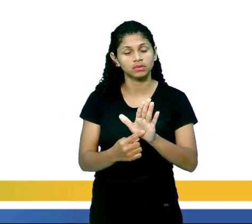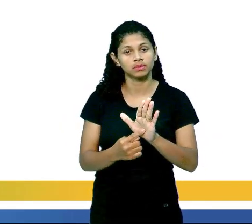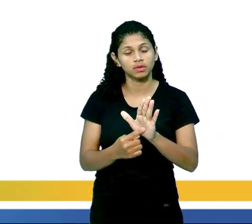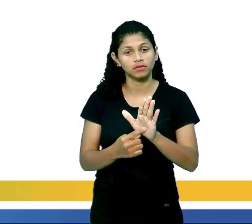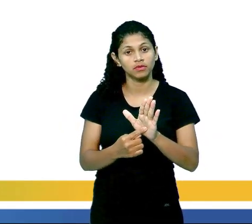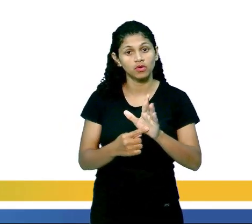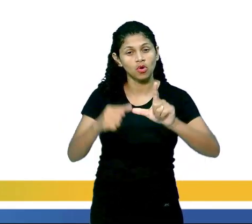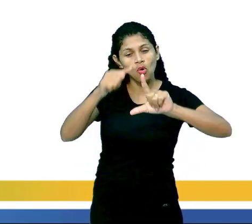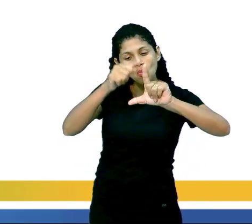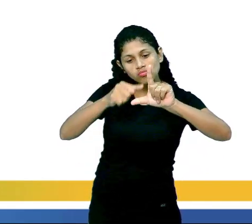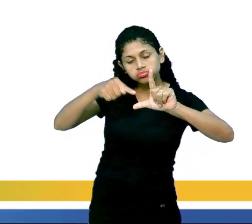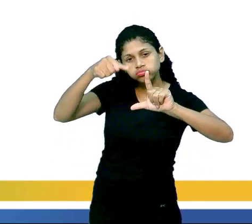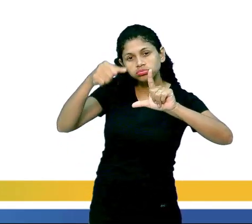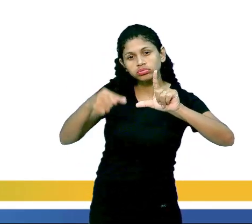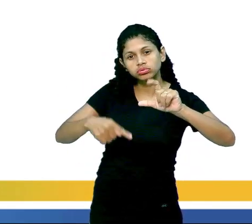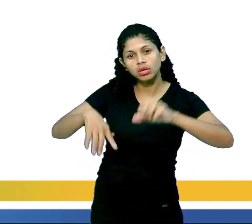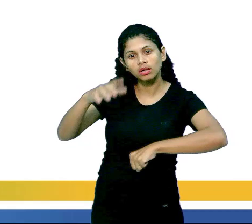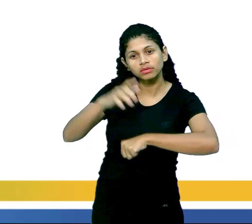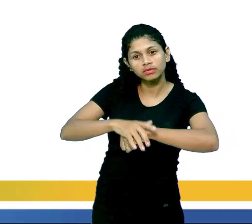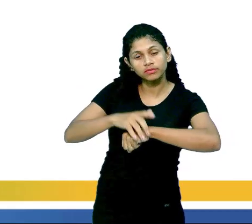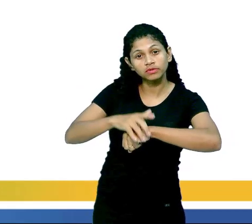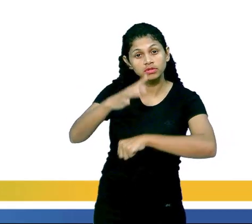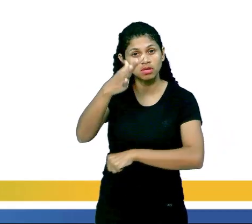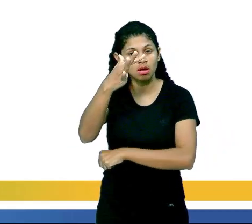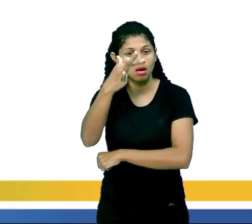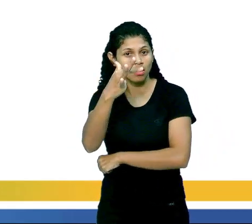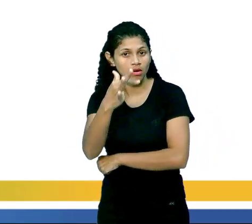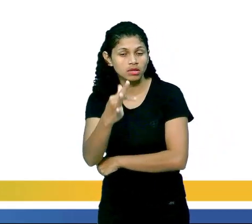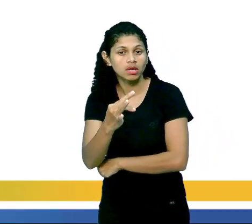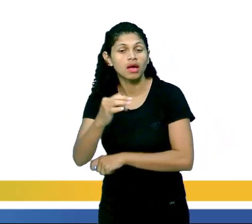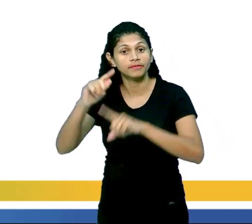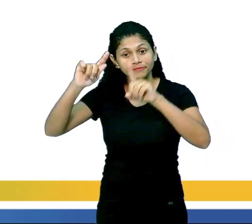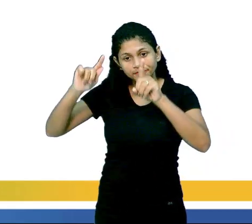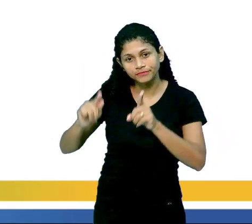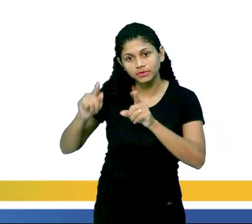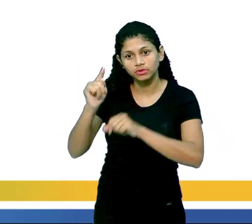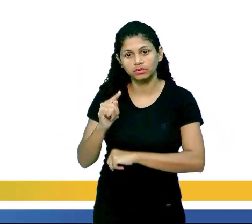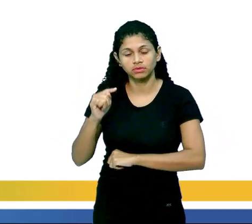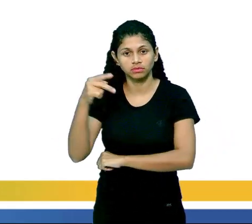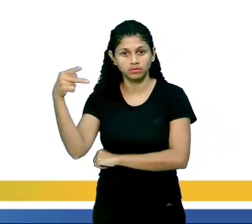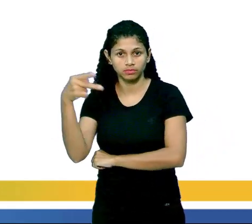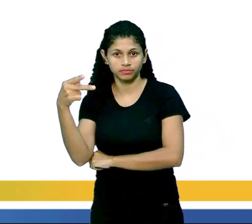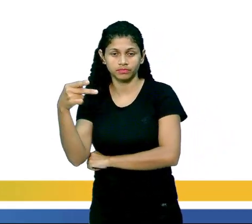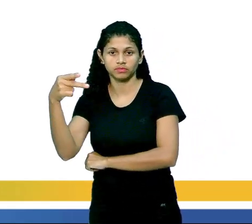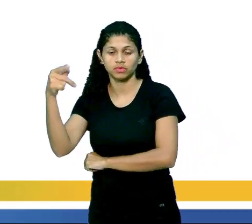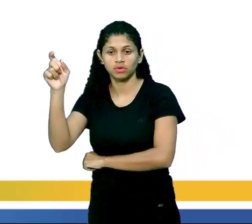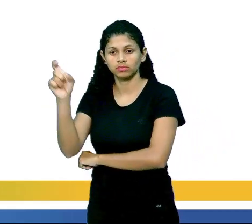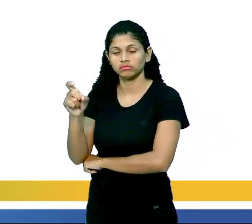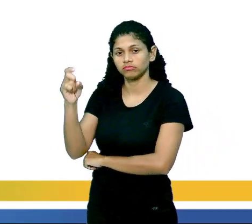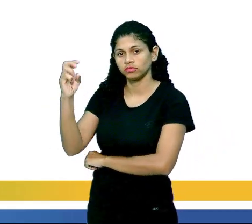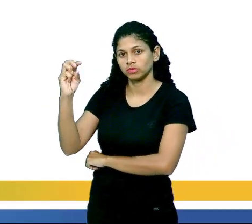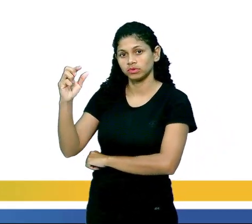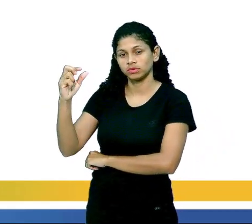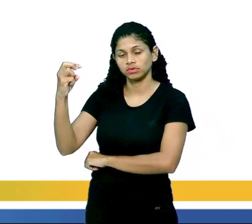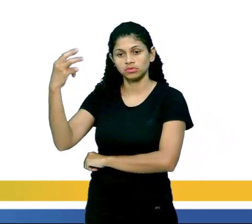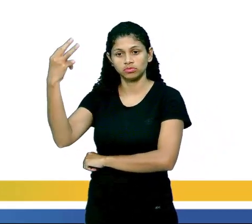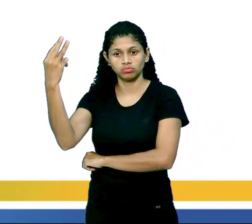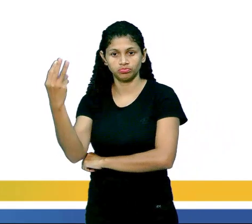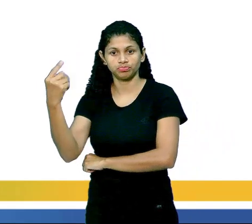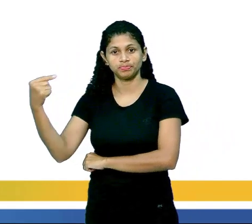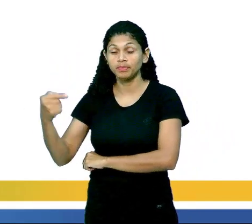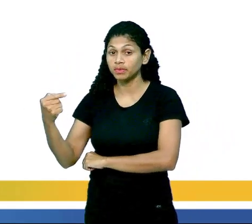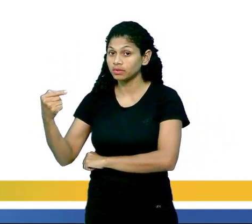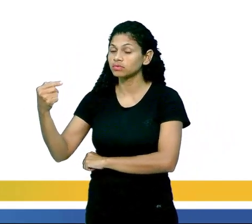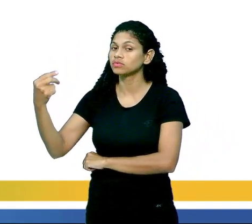representado o gráfico da função f de x igual a x ao cubo menos 2x, com domínio